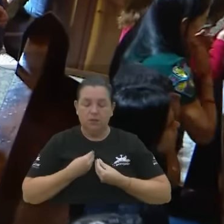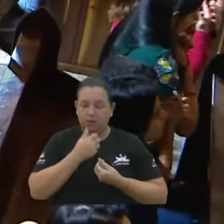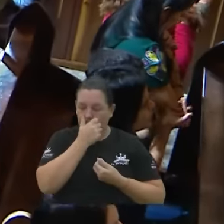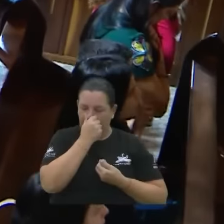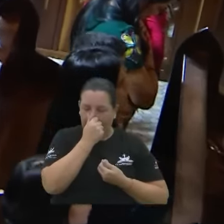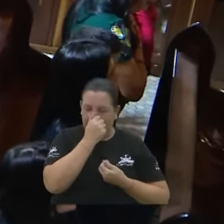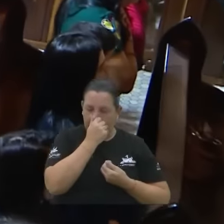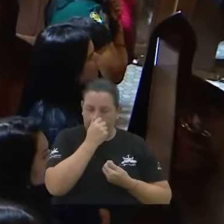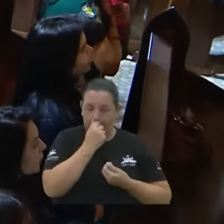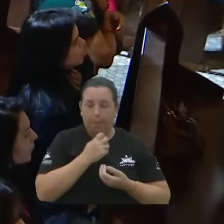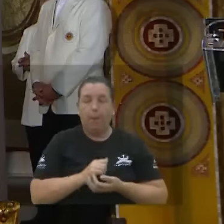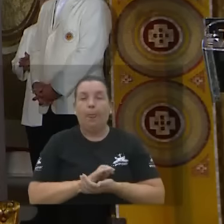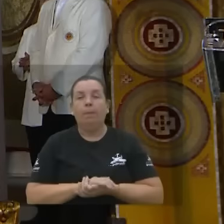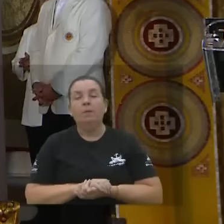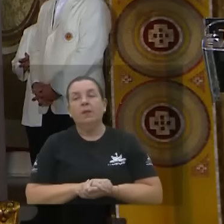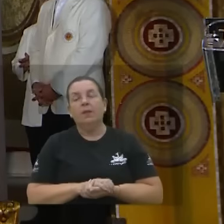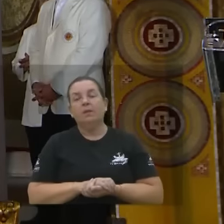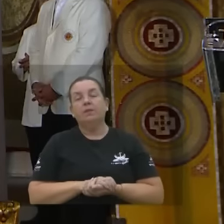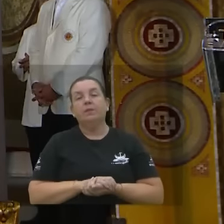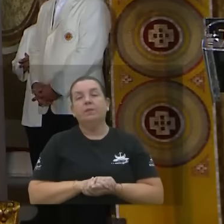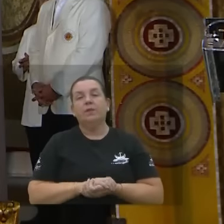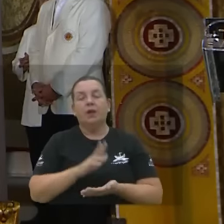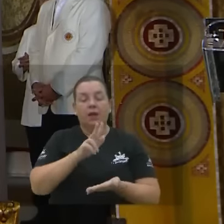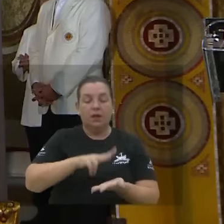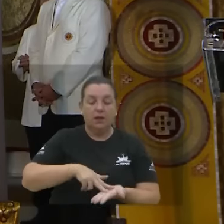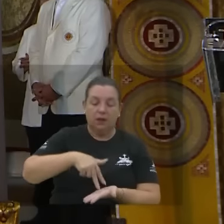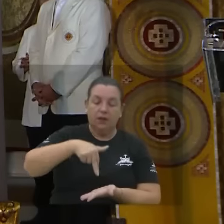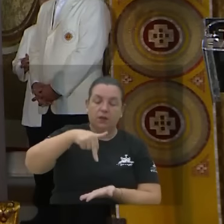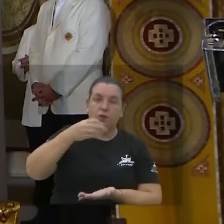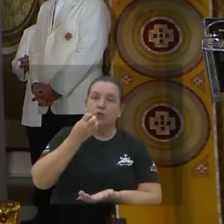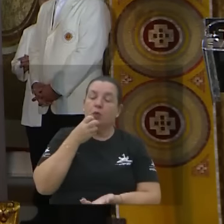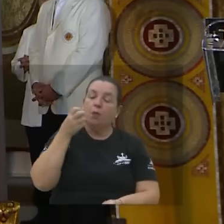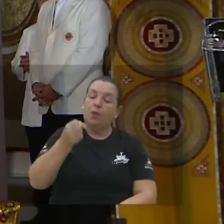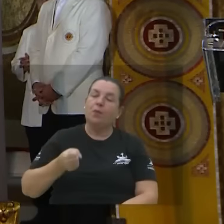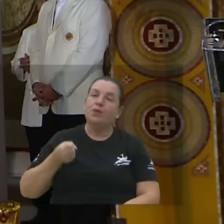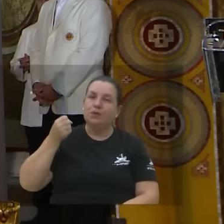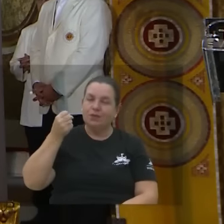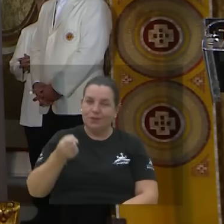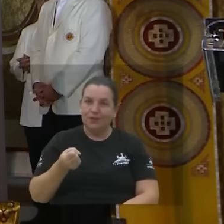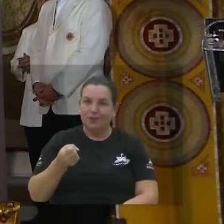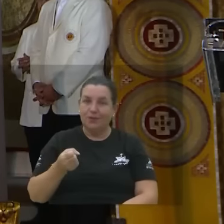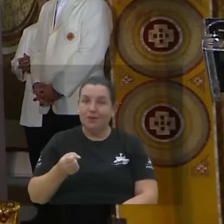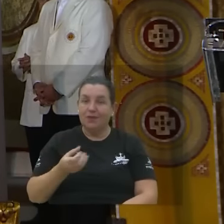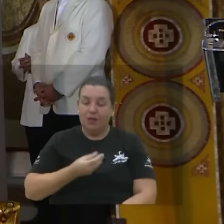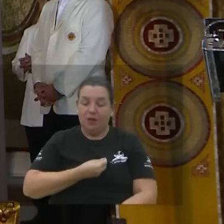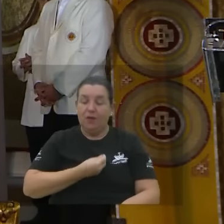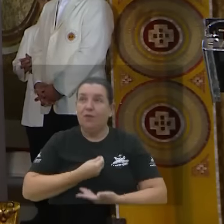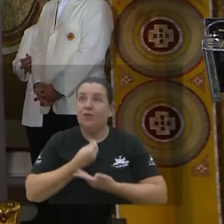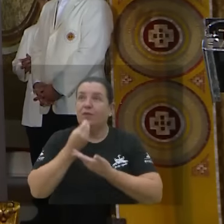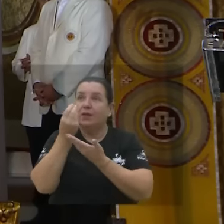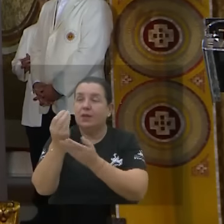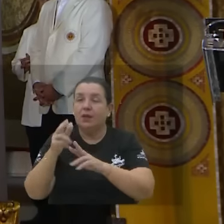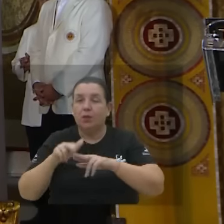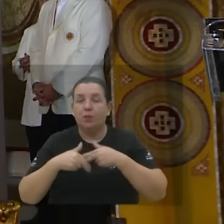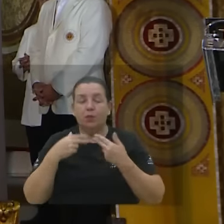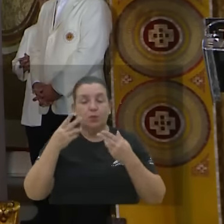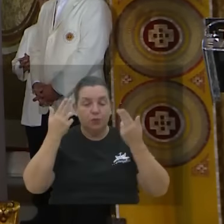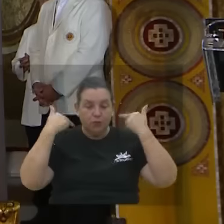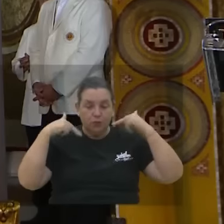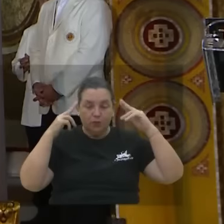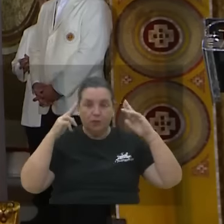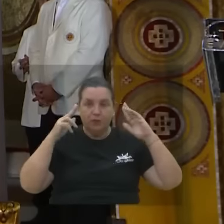mundo, dai-nos a paz. Ressurgiu o bom pastor, que deu a vida por suas ovelhas e quis